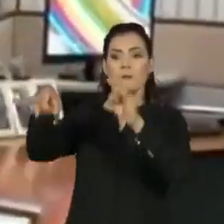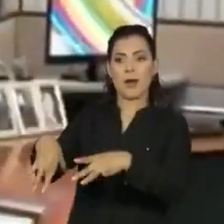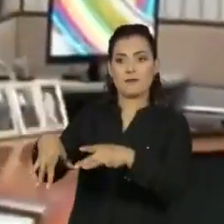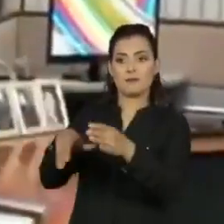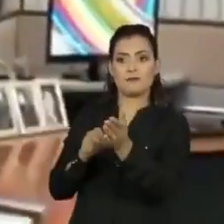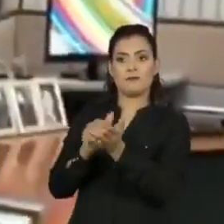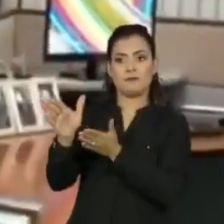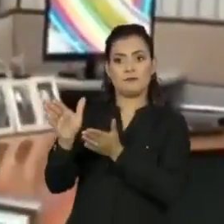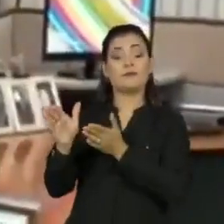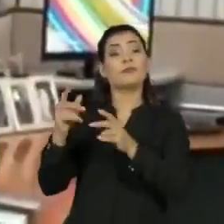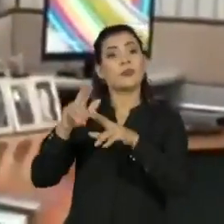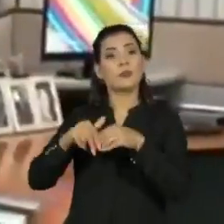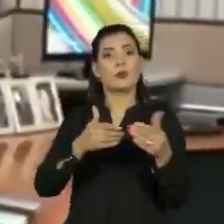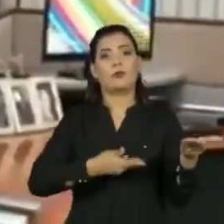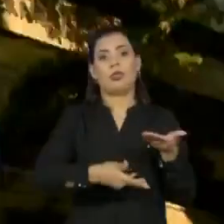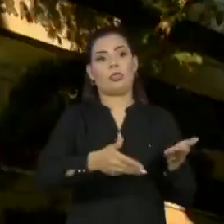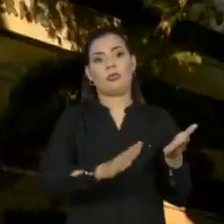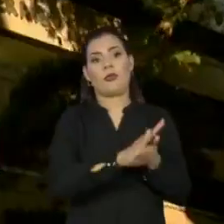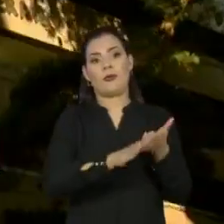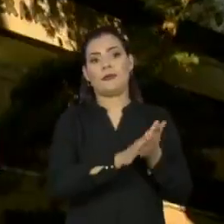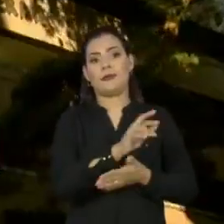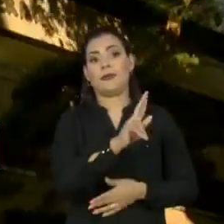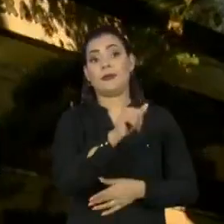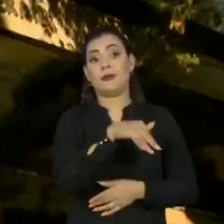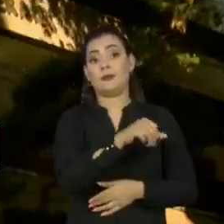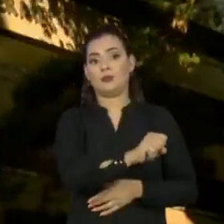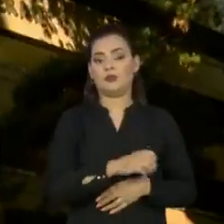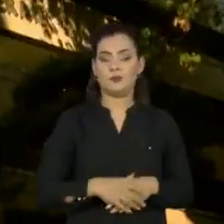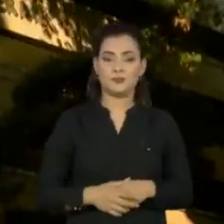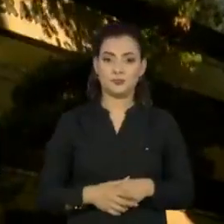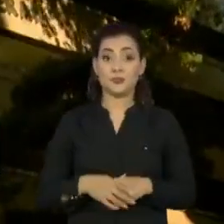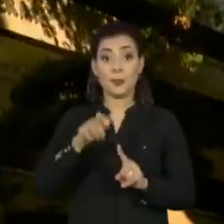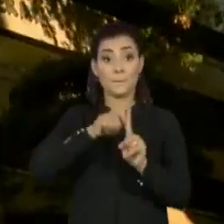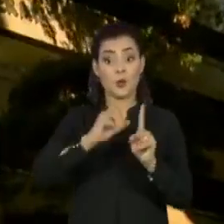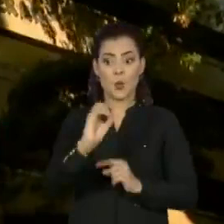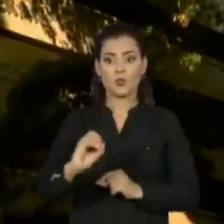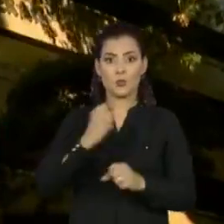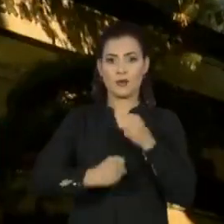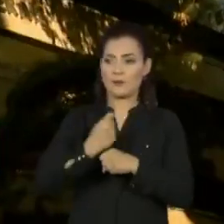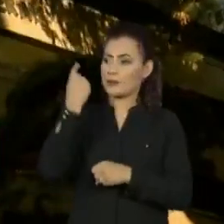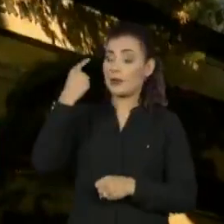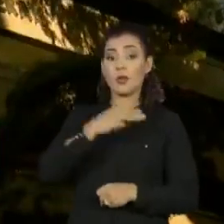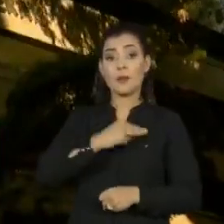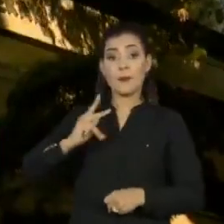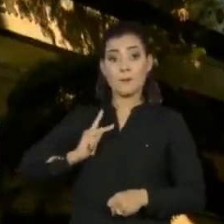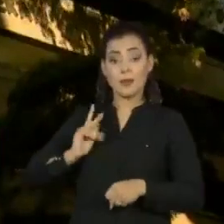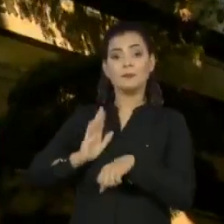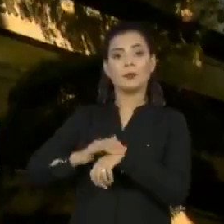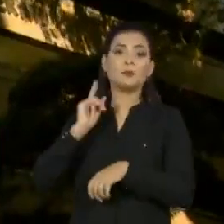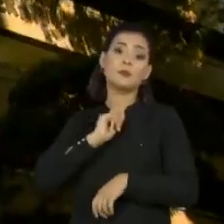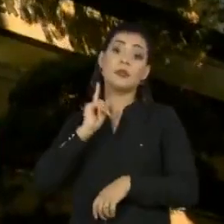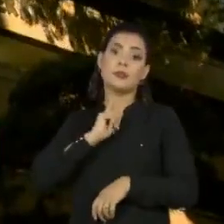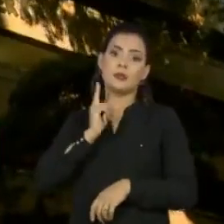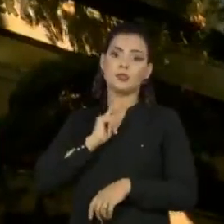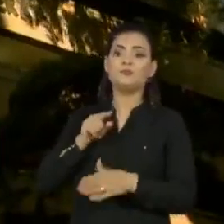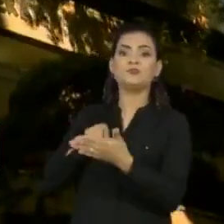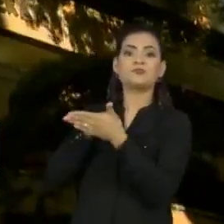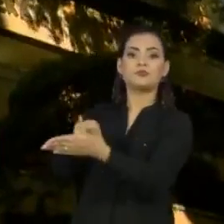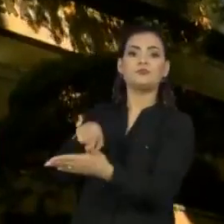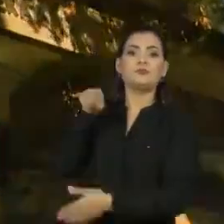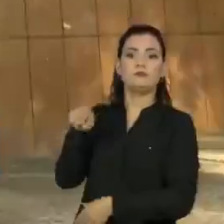saindo um desentendimento com Ramos em outubro do ano passado o Ministério Público Eleitoral de Minas Gerais